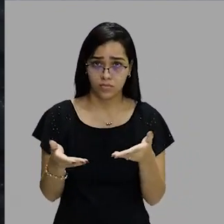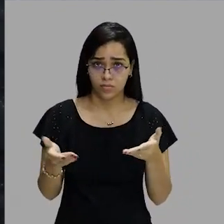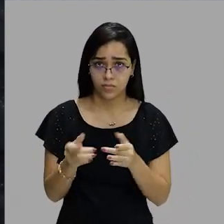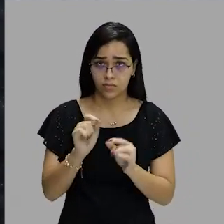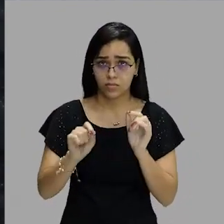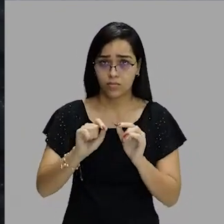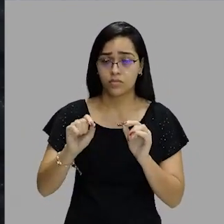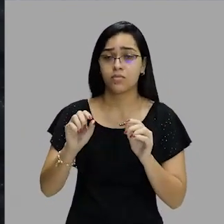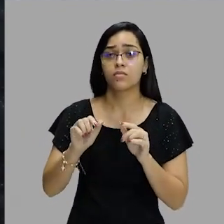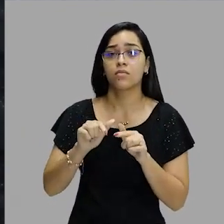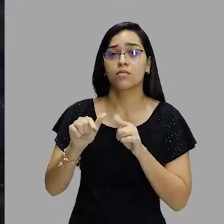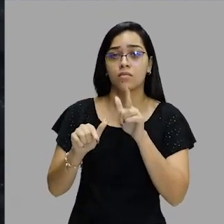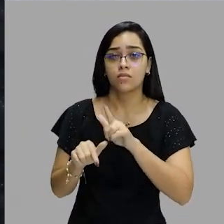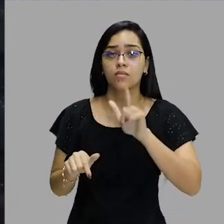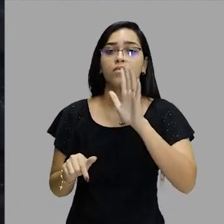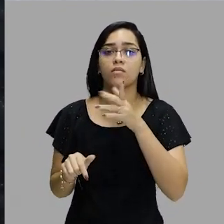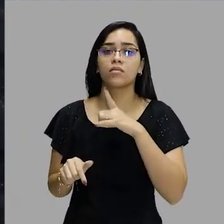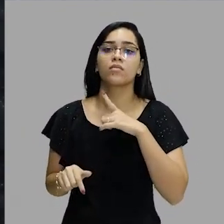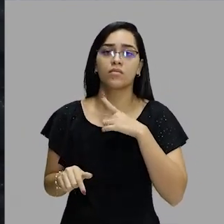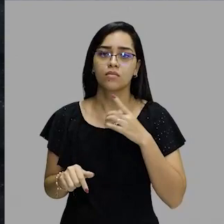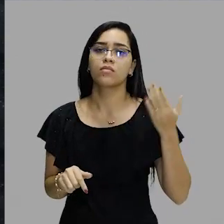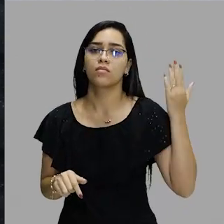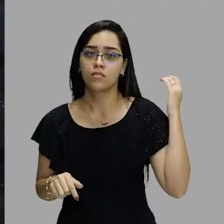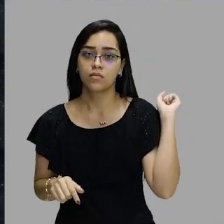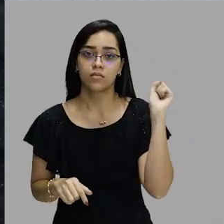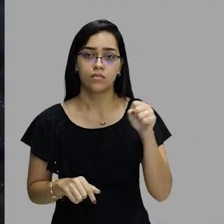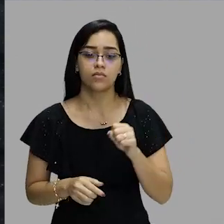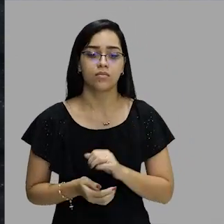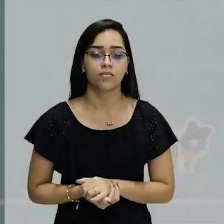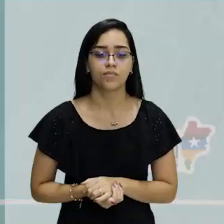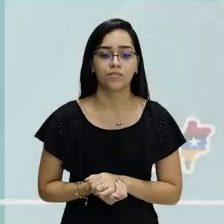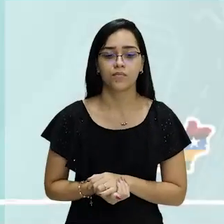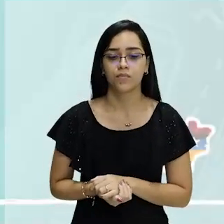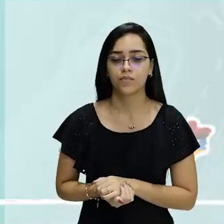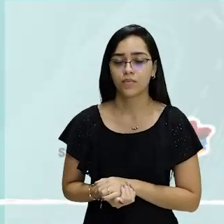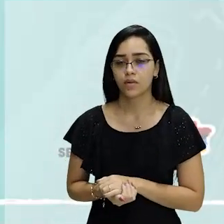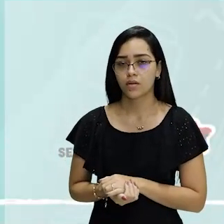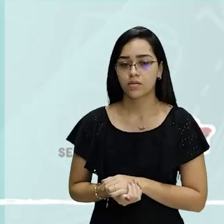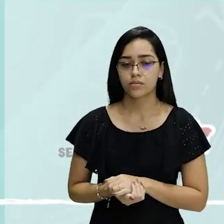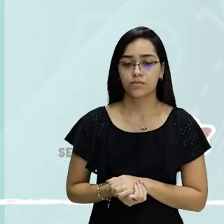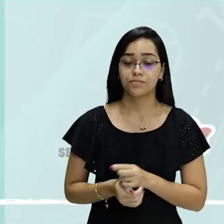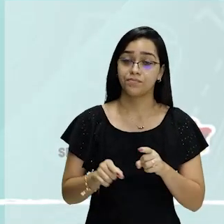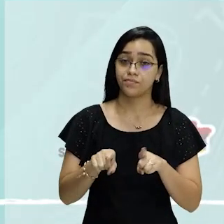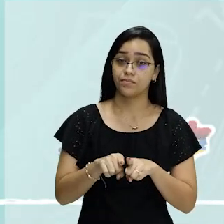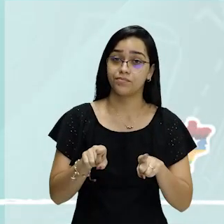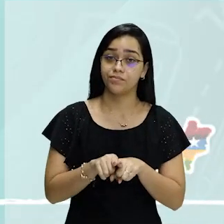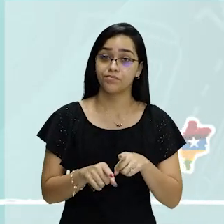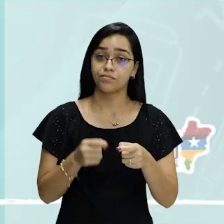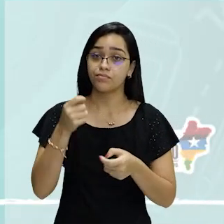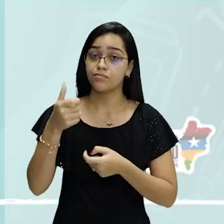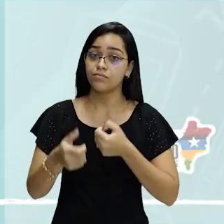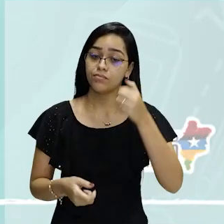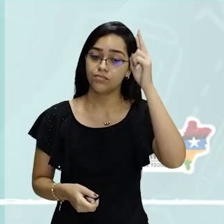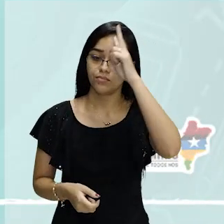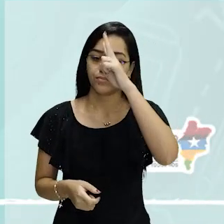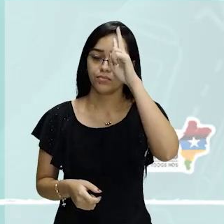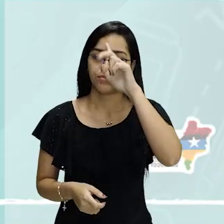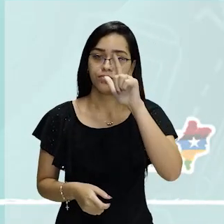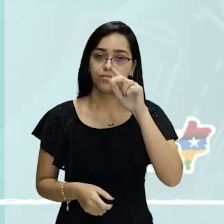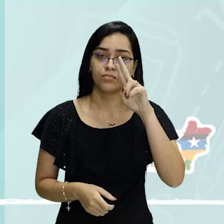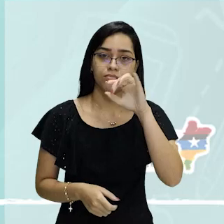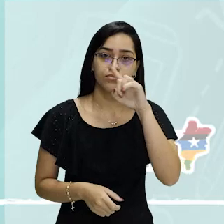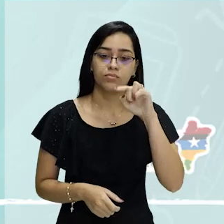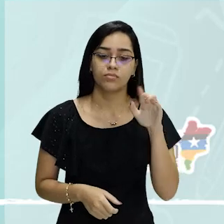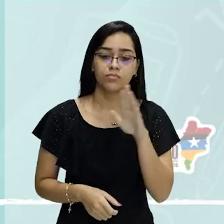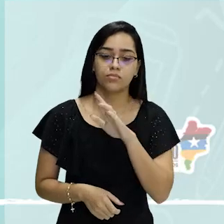essa literatura já existe há um pouco mais de tempo. É o caso dos poucos lembrados